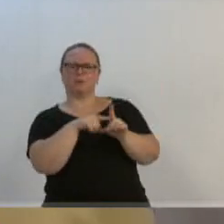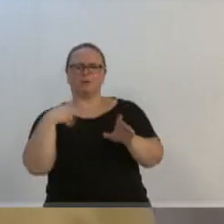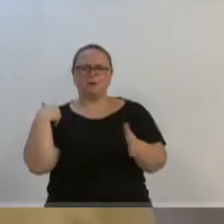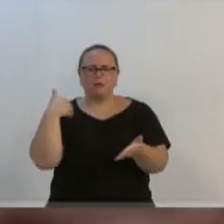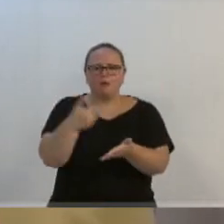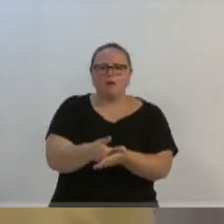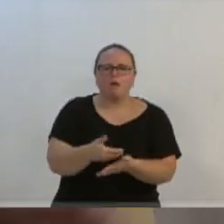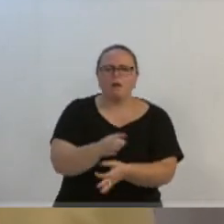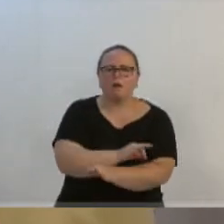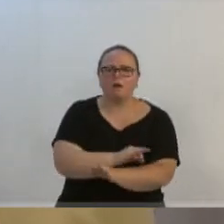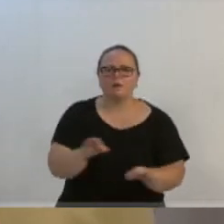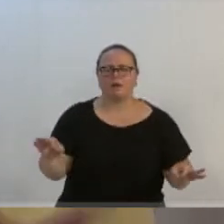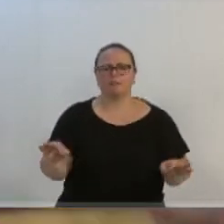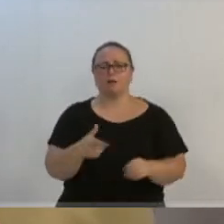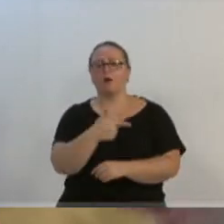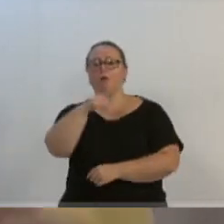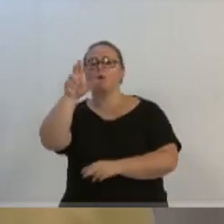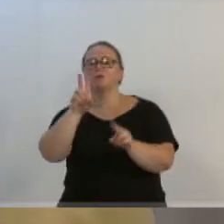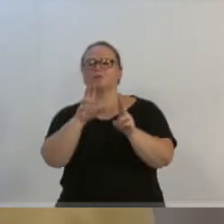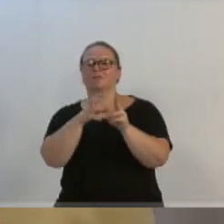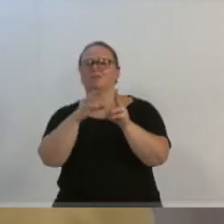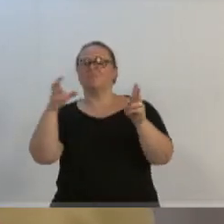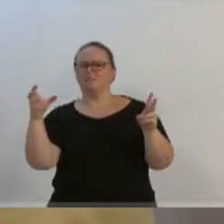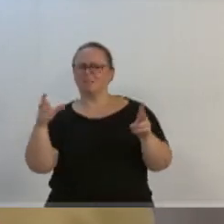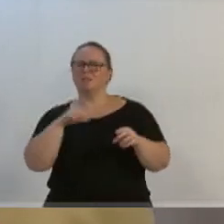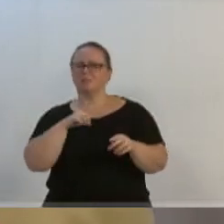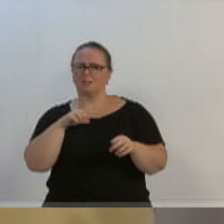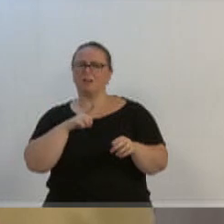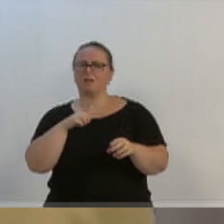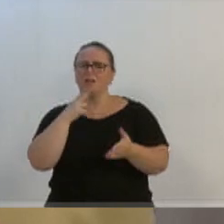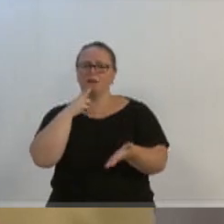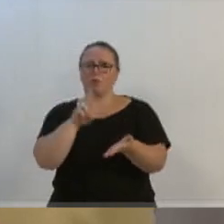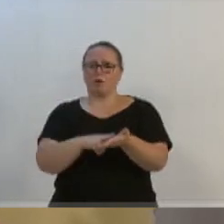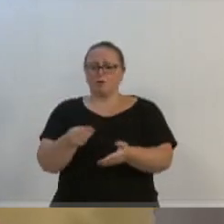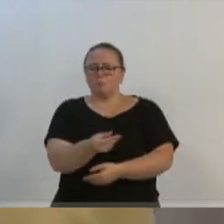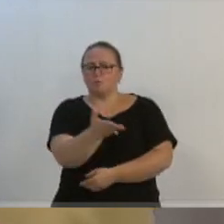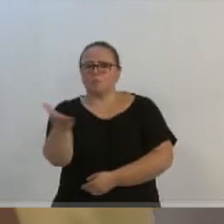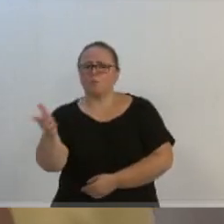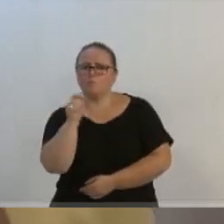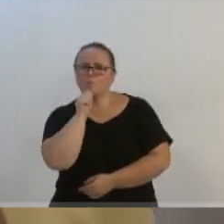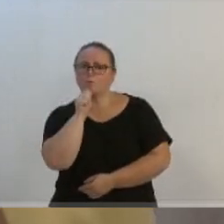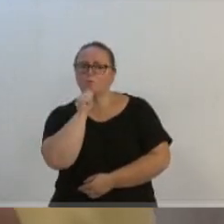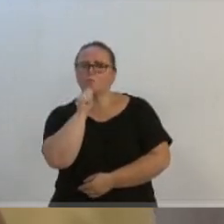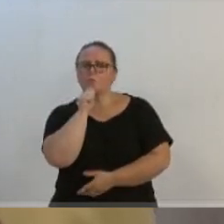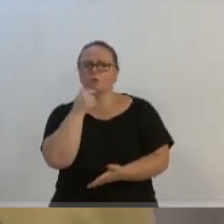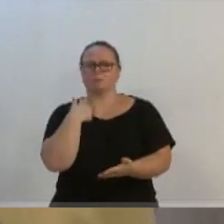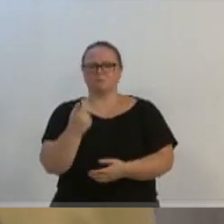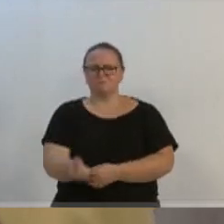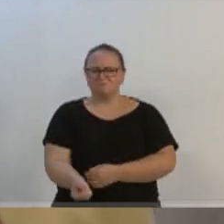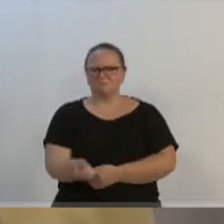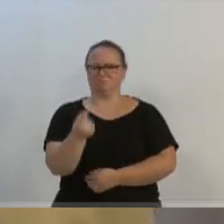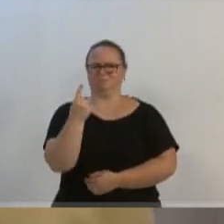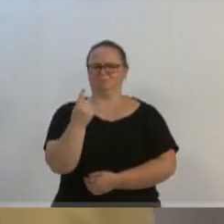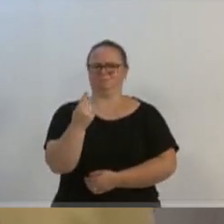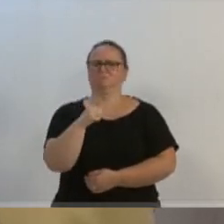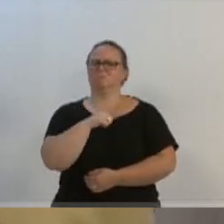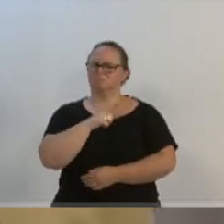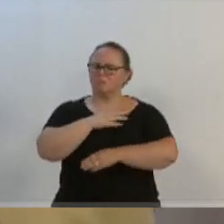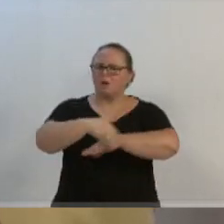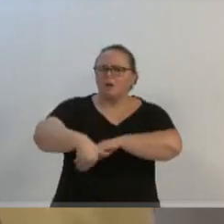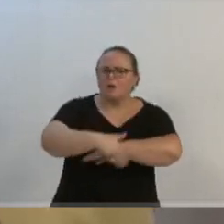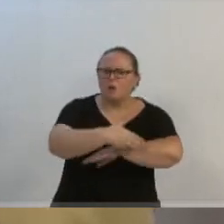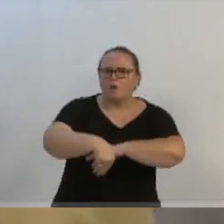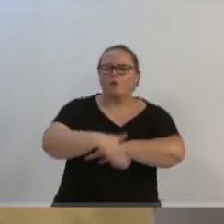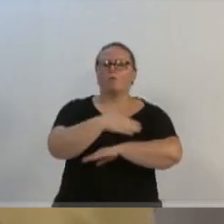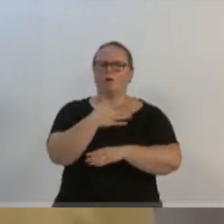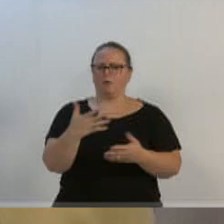lá. Dona Edith, está lá o problema que nem o Correio não consegue entregar correspondência. É um absurdo. Né? Tem ruas aí, vereador Gilson,